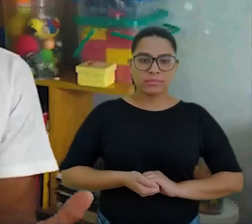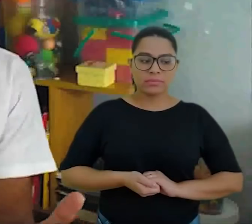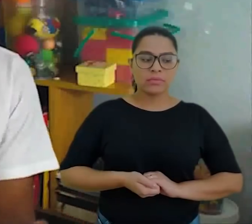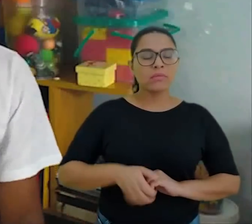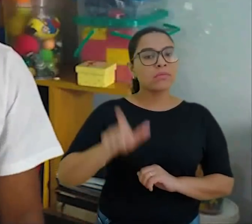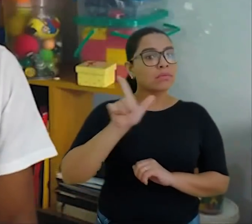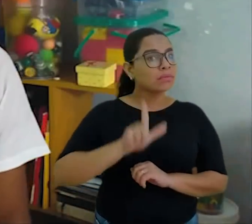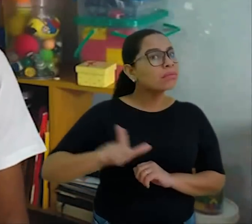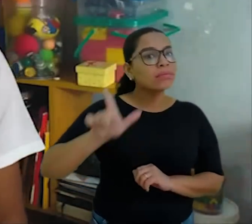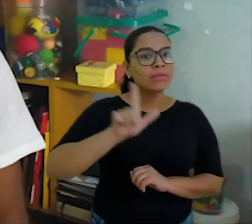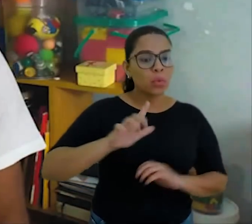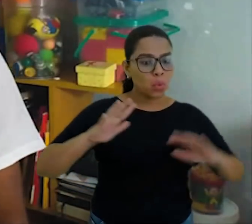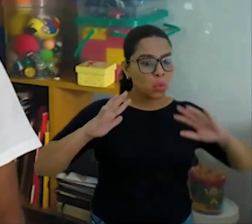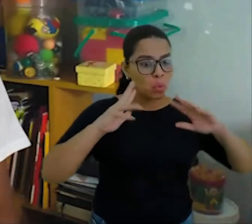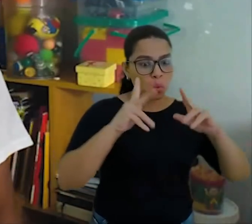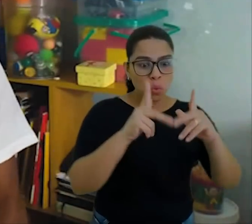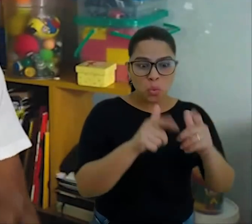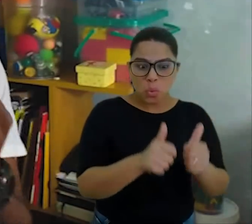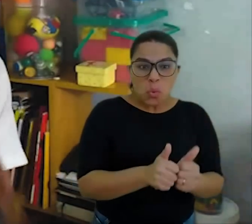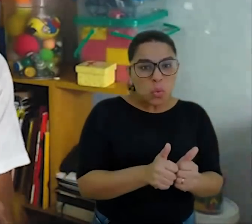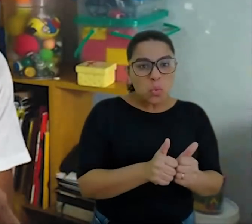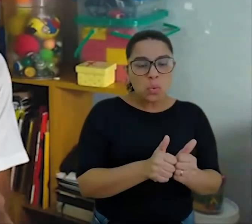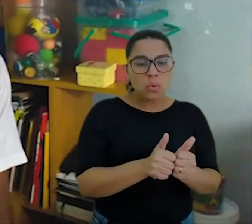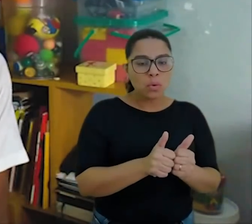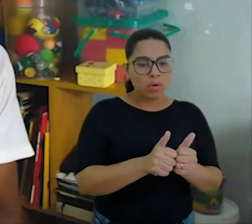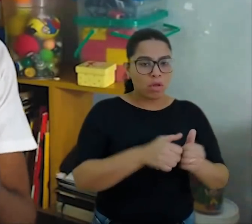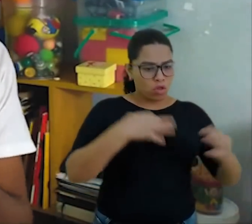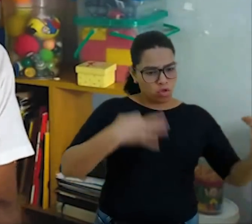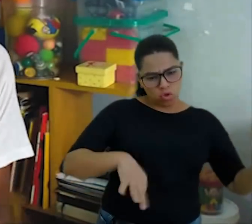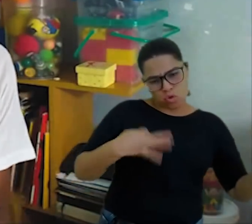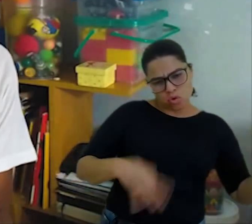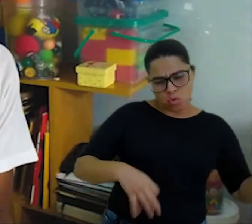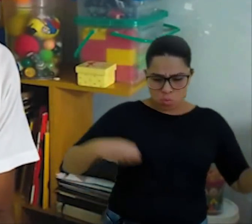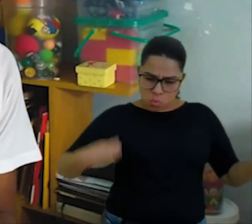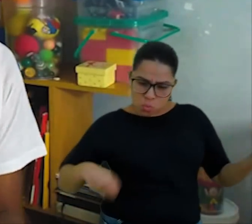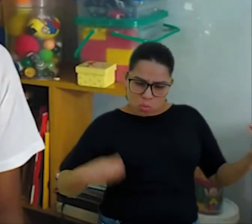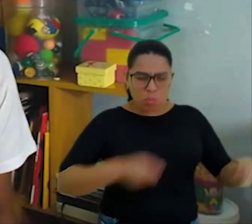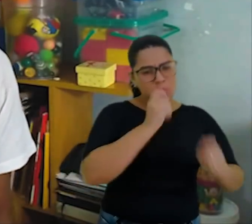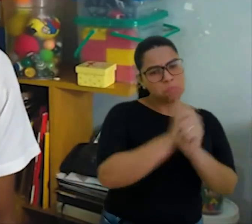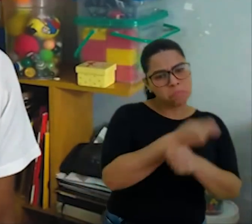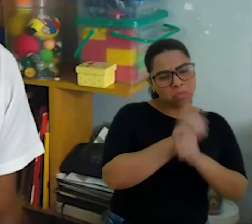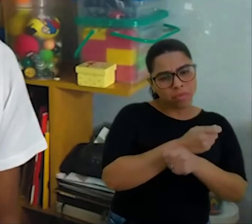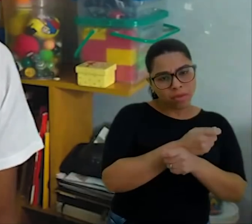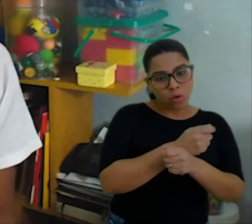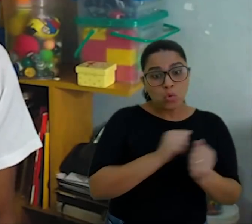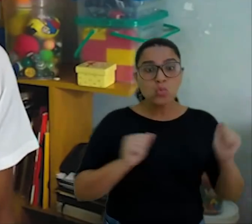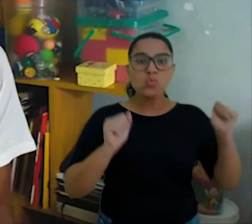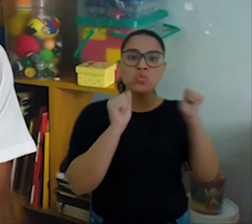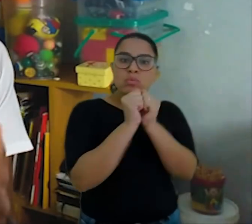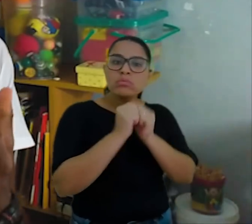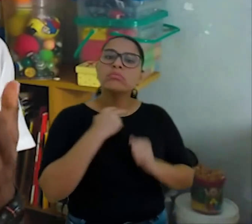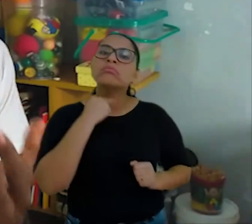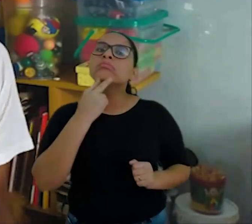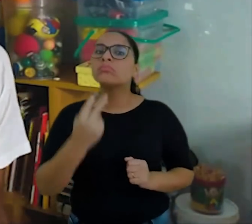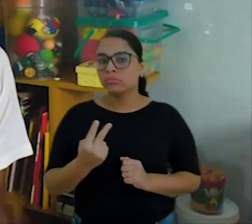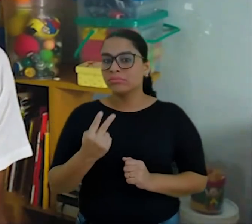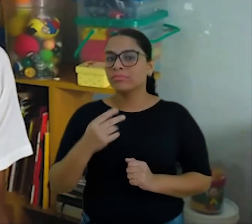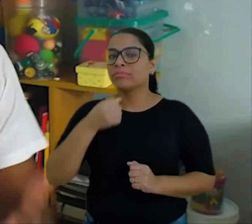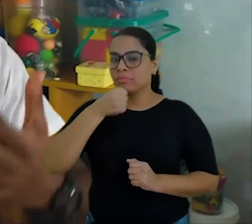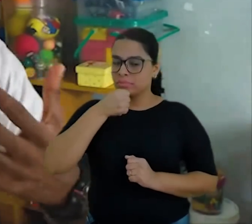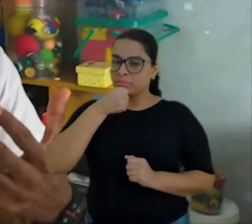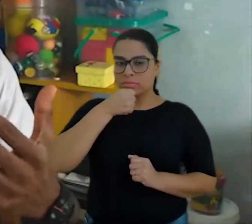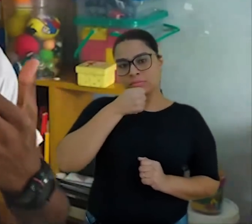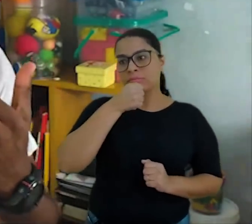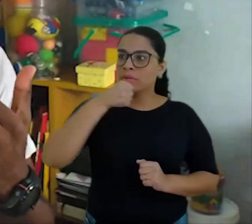É claro que tudo isso toca para acompanhar o vocal. Isso, o vocal é feito pelo